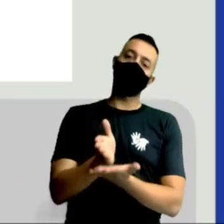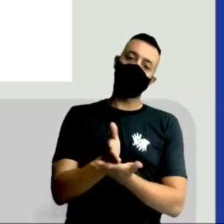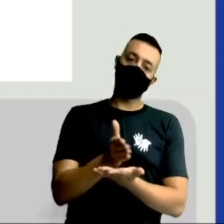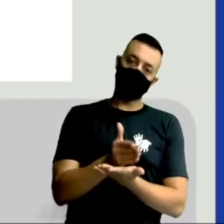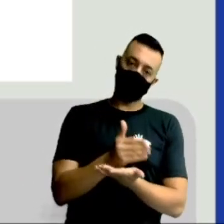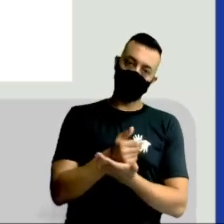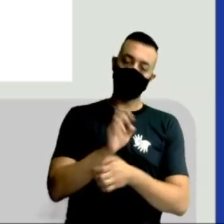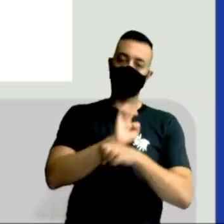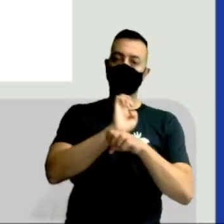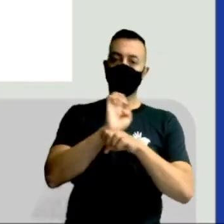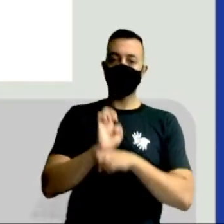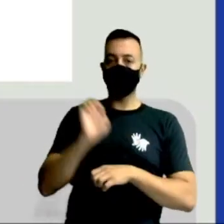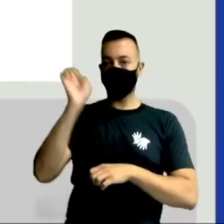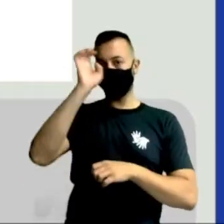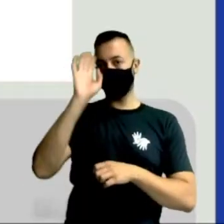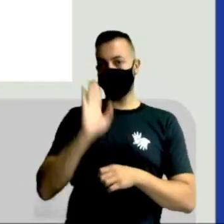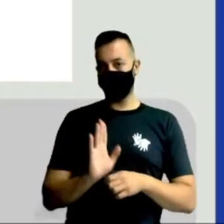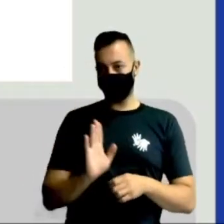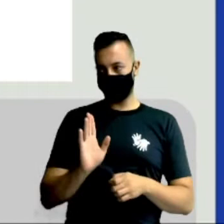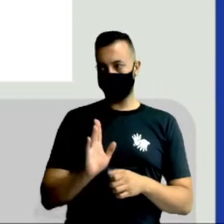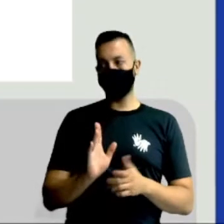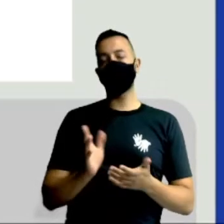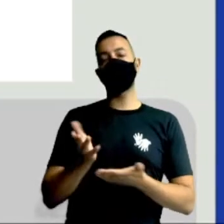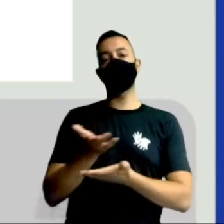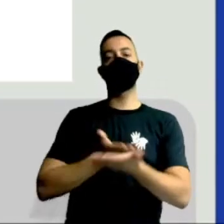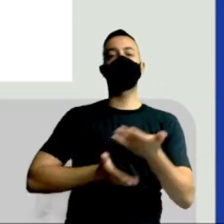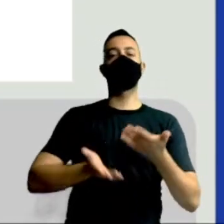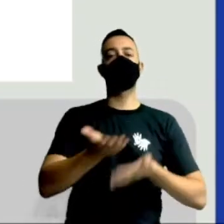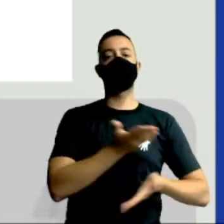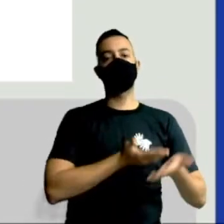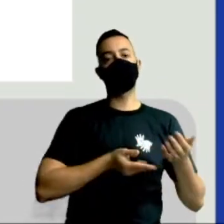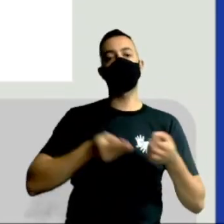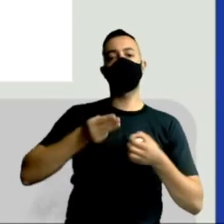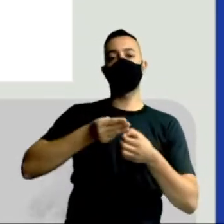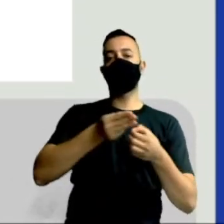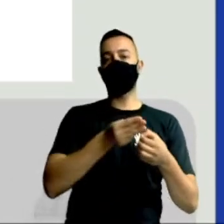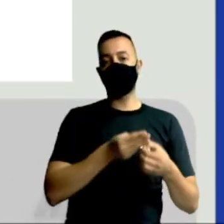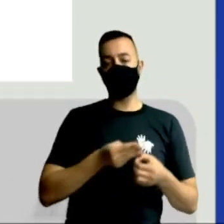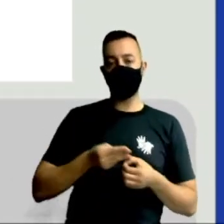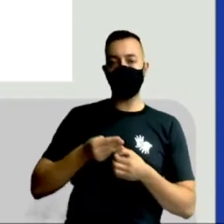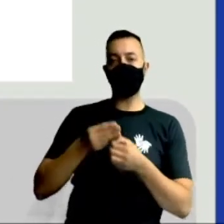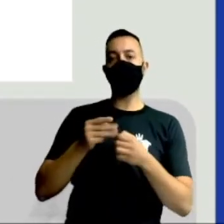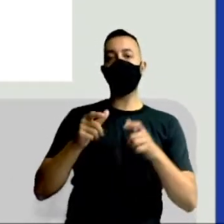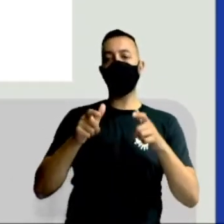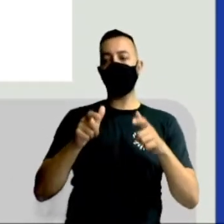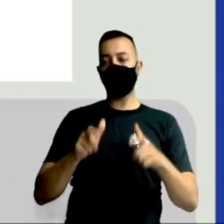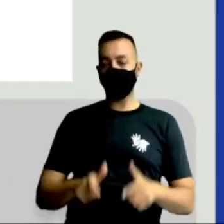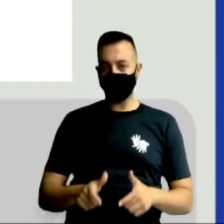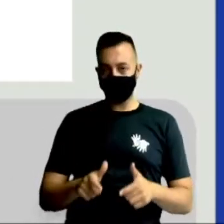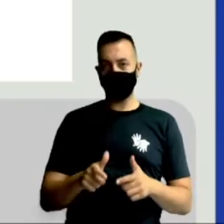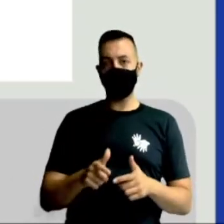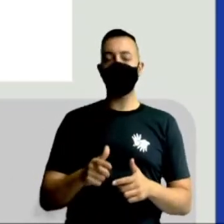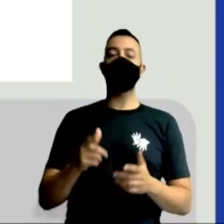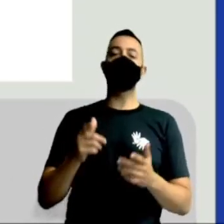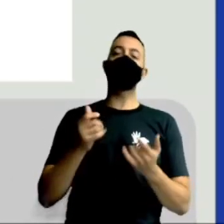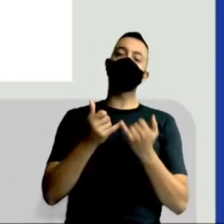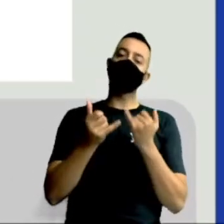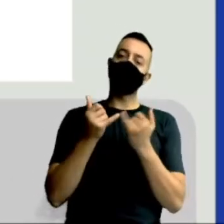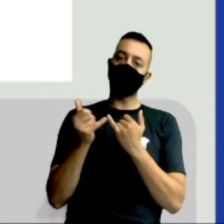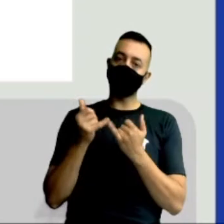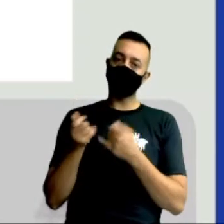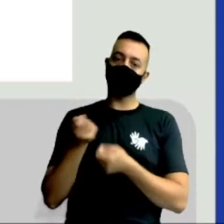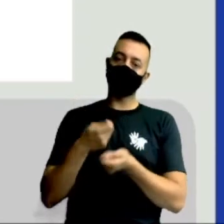subdivisão dos estados brasileiros, que congrega diversos municípios de uma área geográfica com